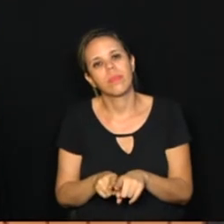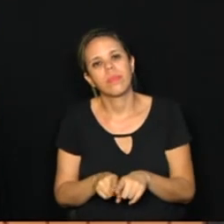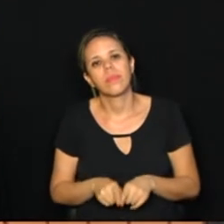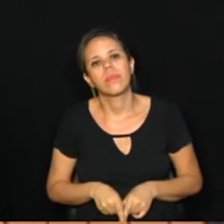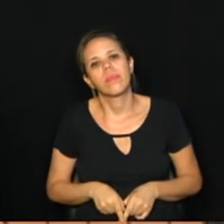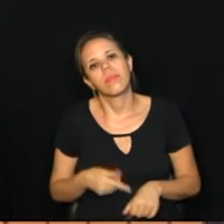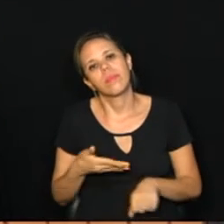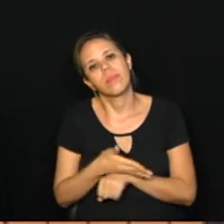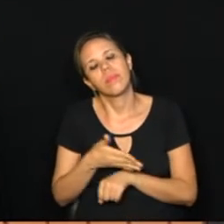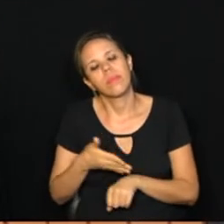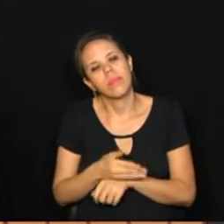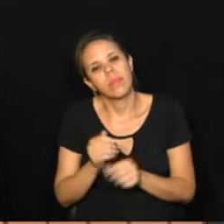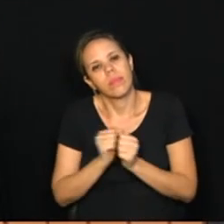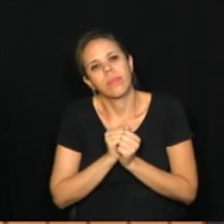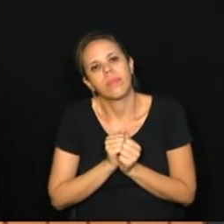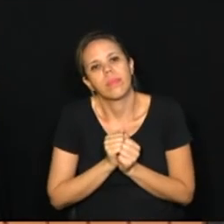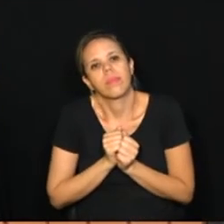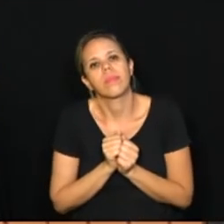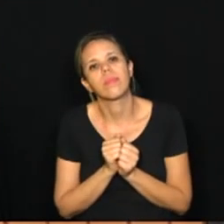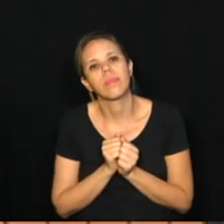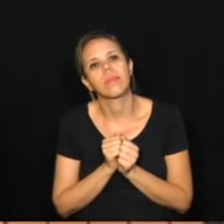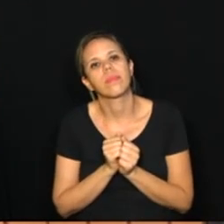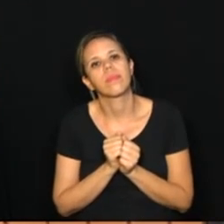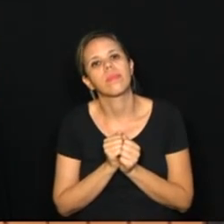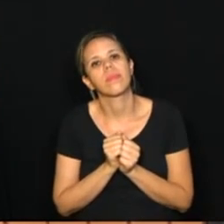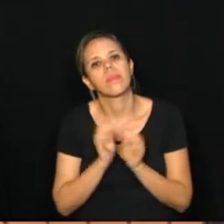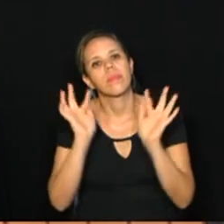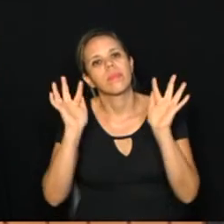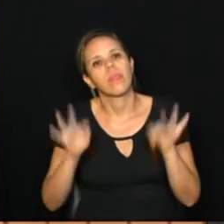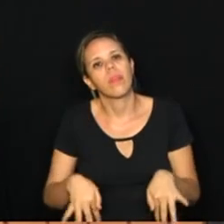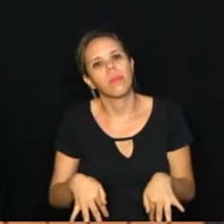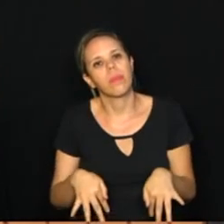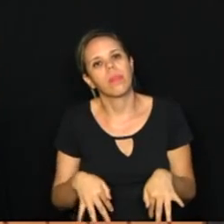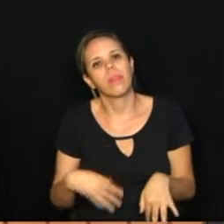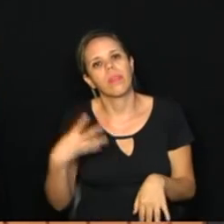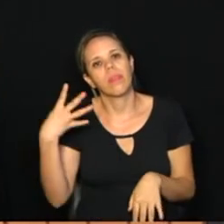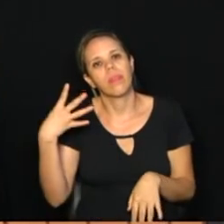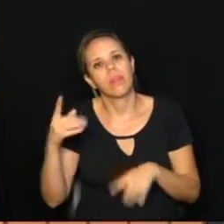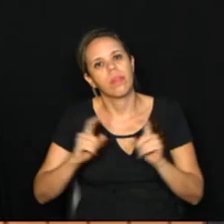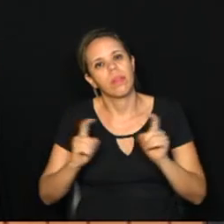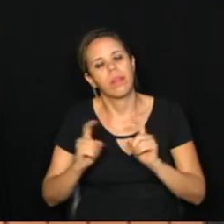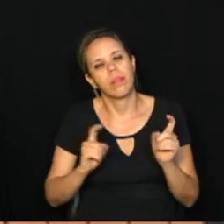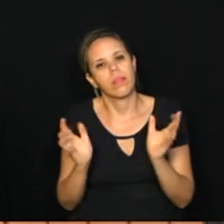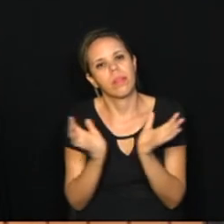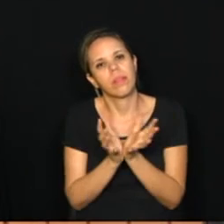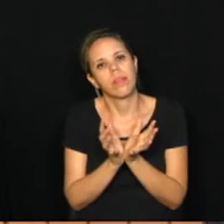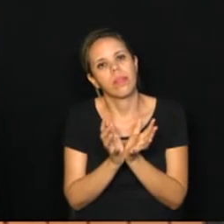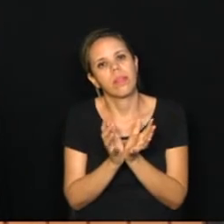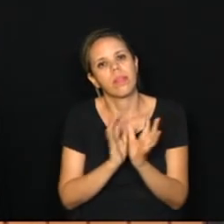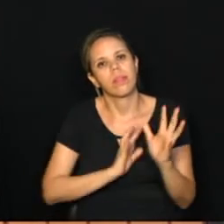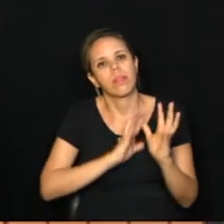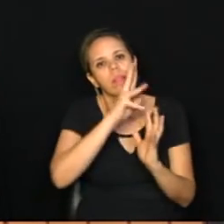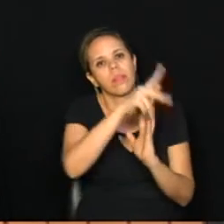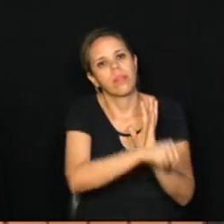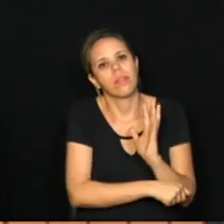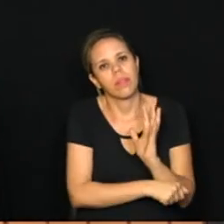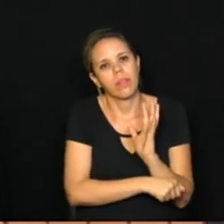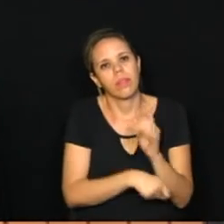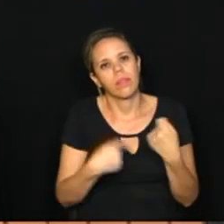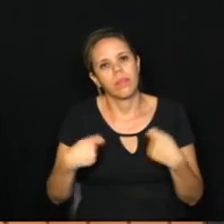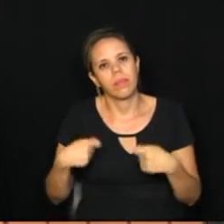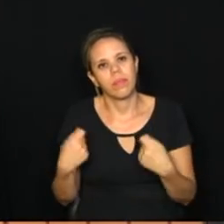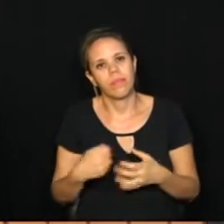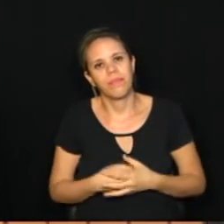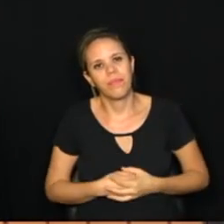tem participado conosco. Então, dessa maneira, eu quero encerrar aqui a 4ª reunião ordinária da Comissão de Meio Ambiente, por uma